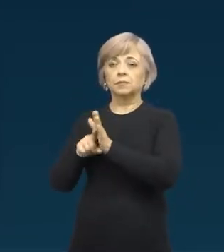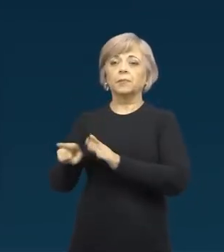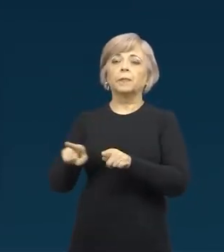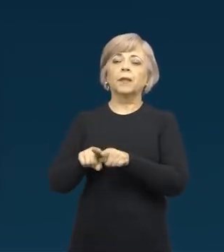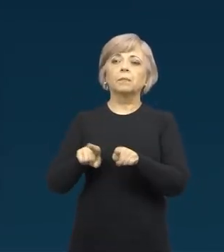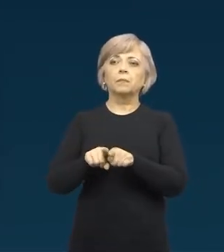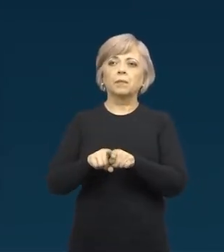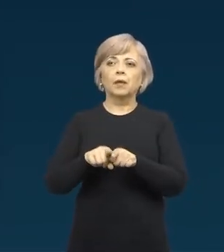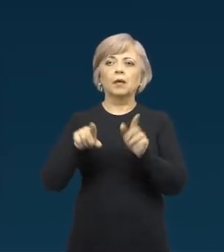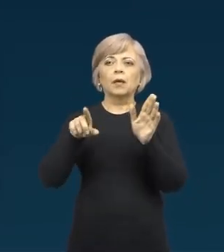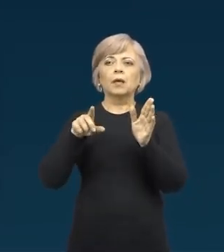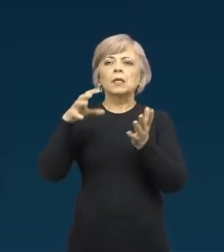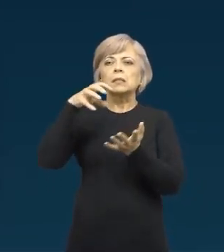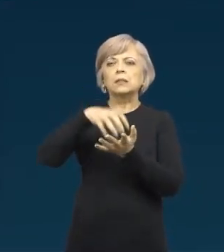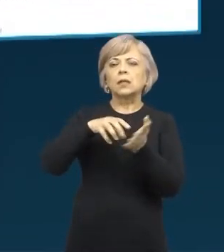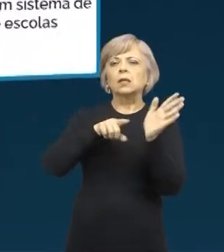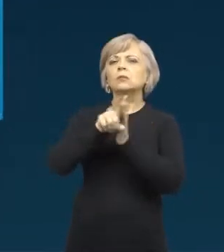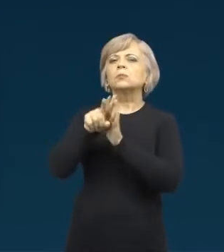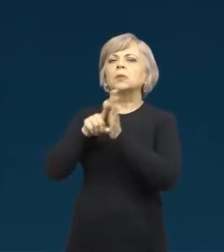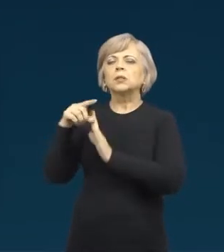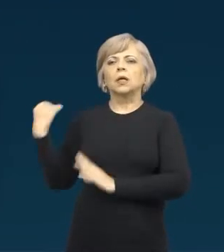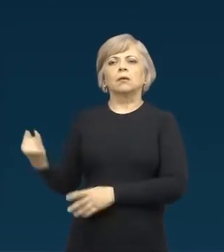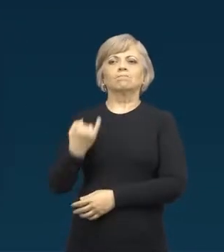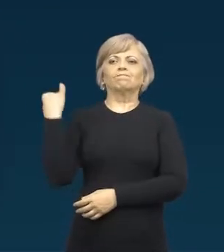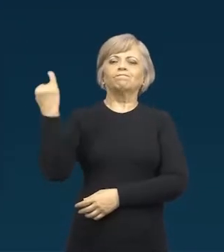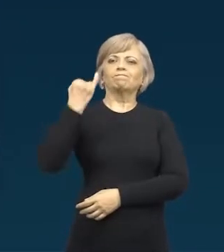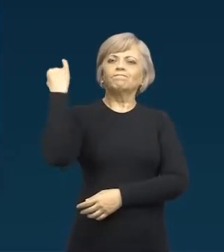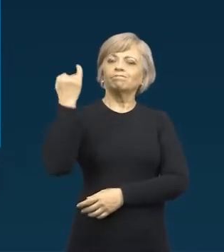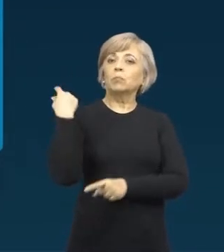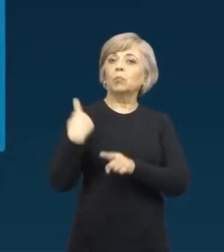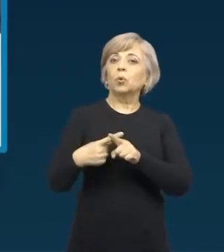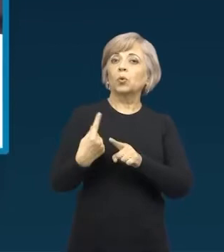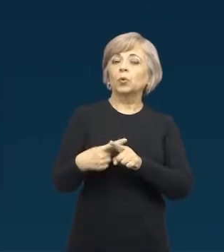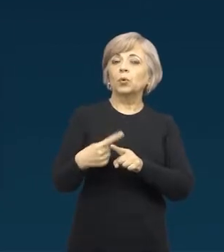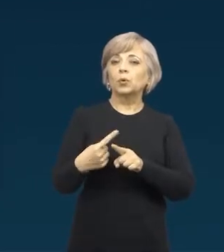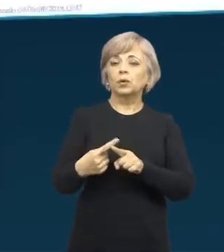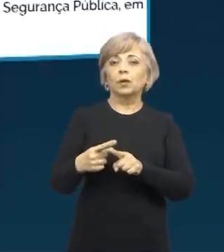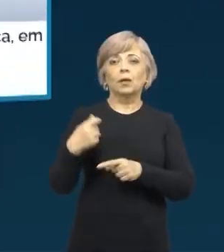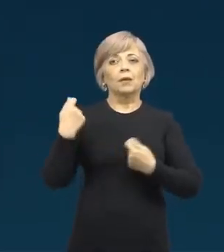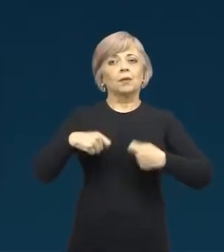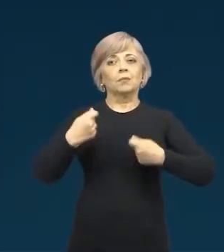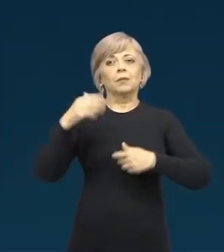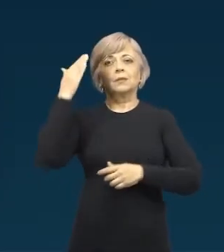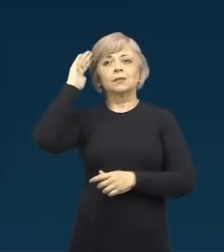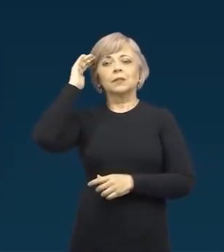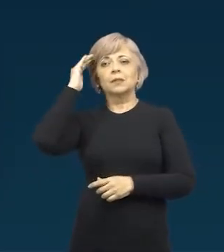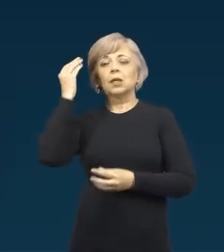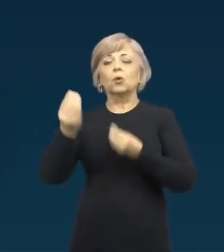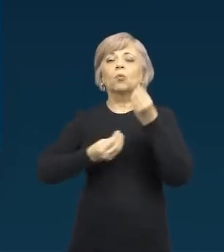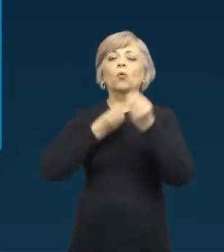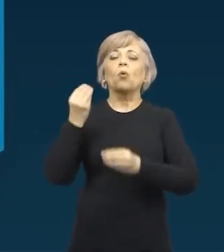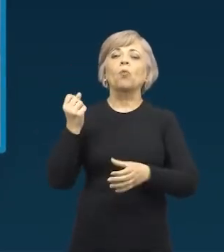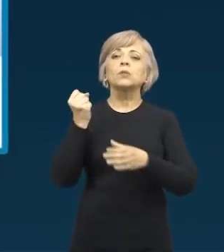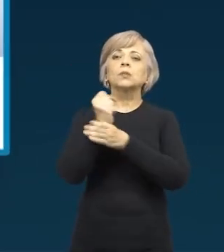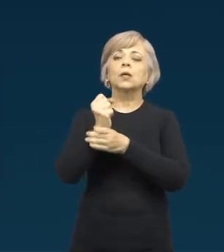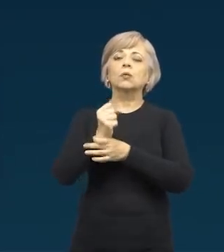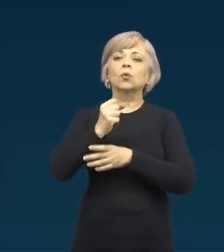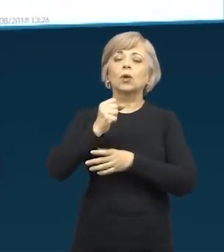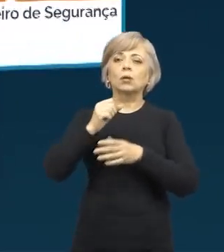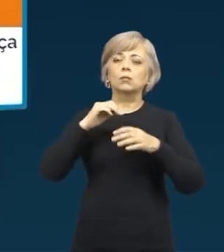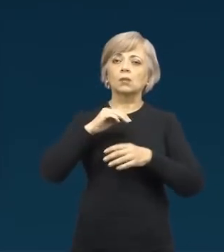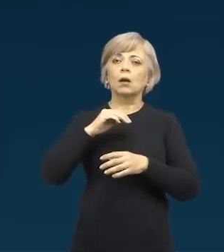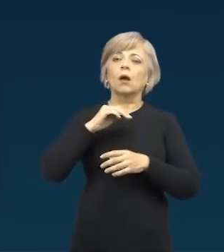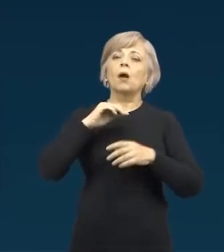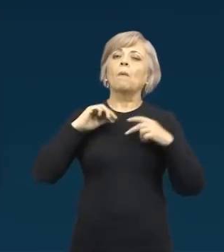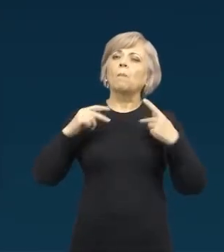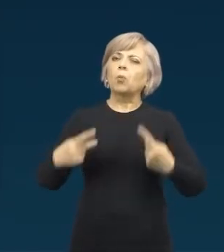Centro de Pesquisas, para nós, é extremamente relevante, porque precisamos entender como a segurança pública é um